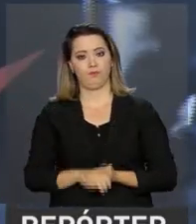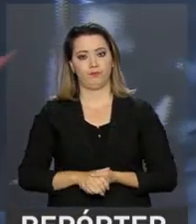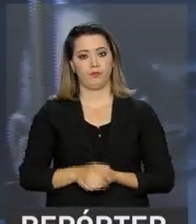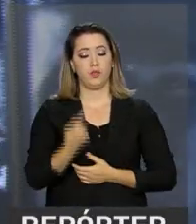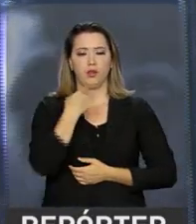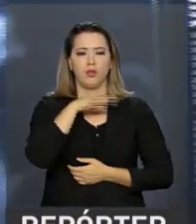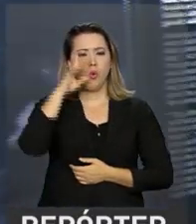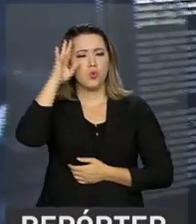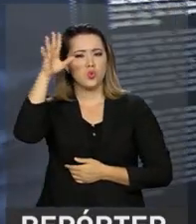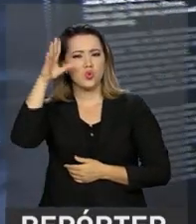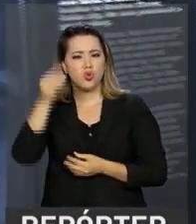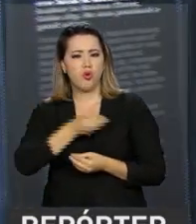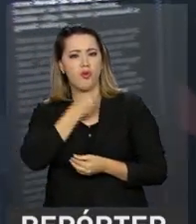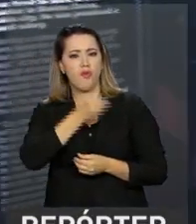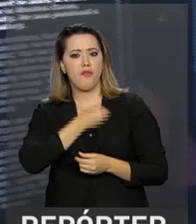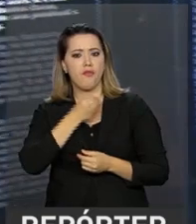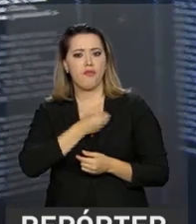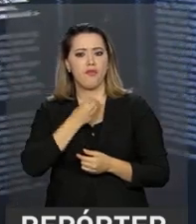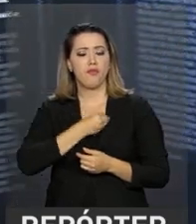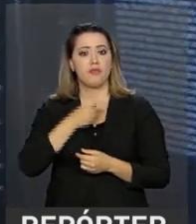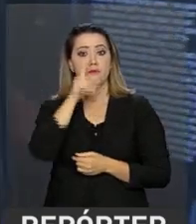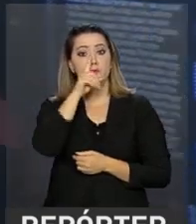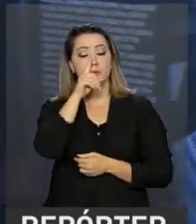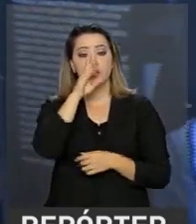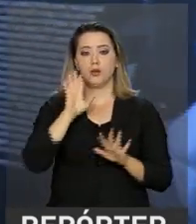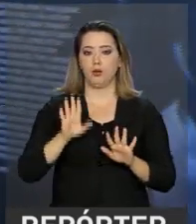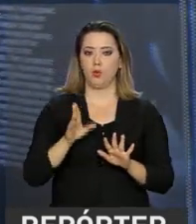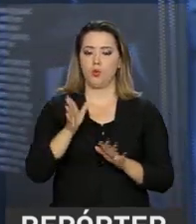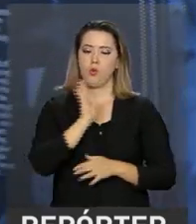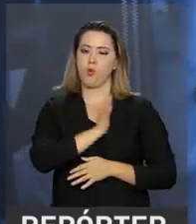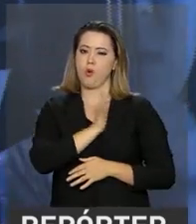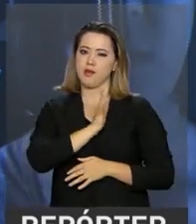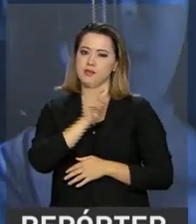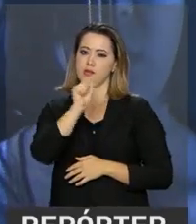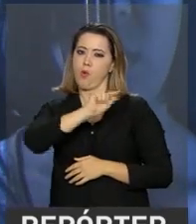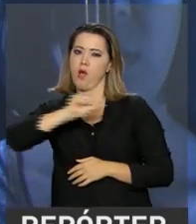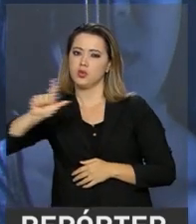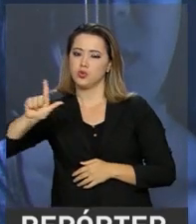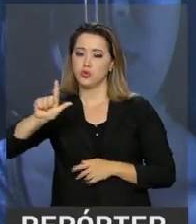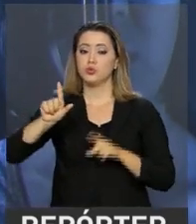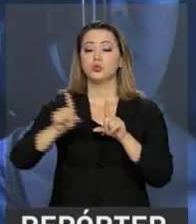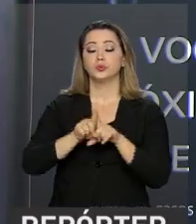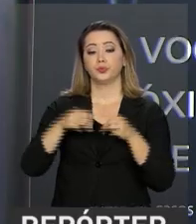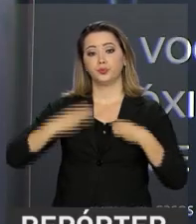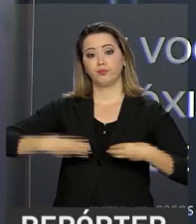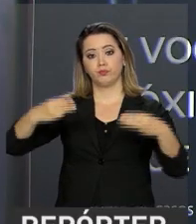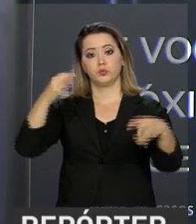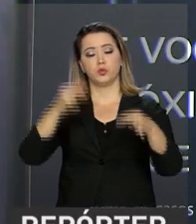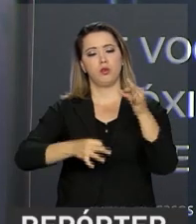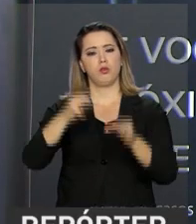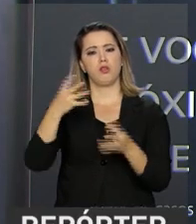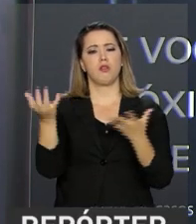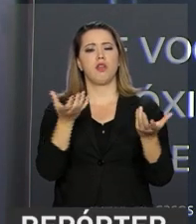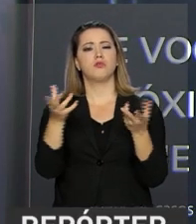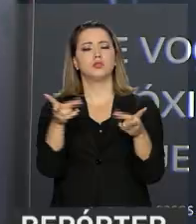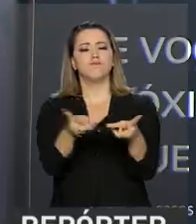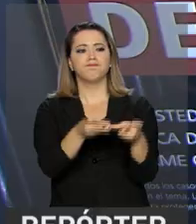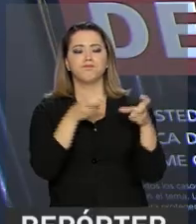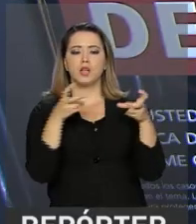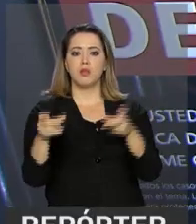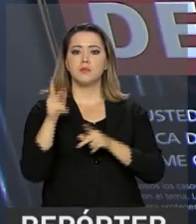para que o sonho não vire armadilha a campanha coração azul do Ministério da Justiça quer sensibilizar a